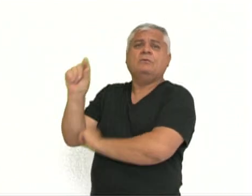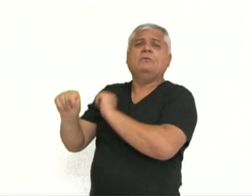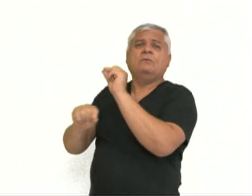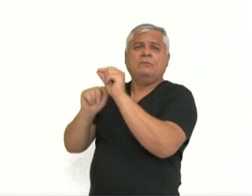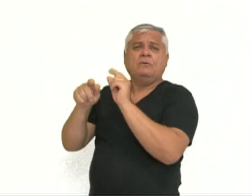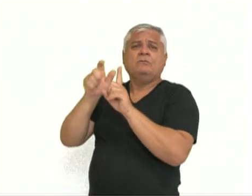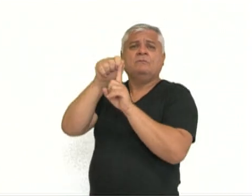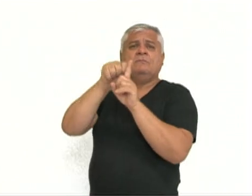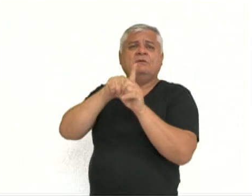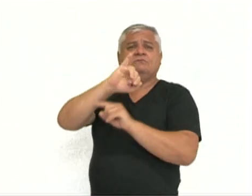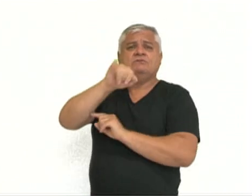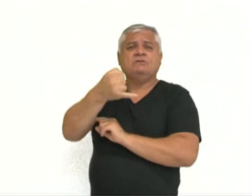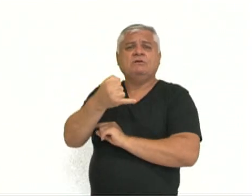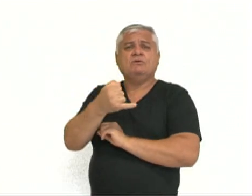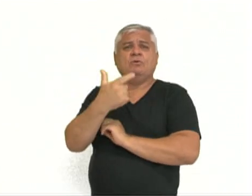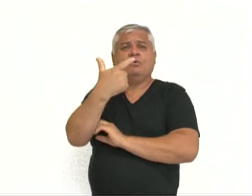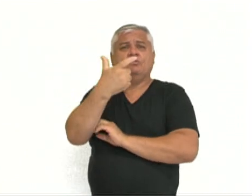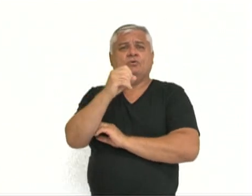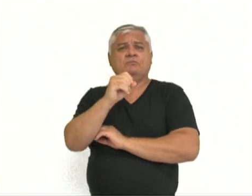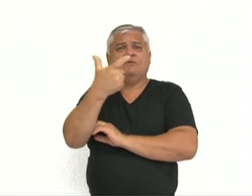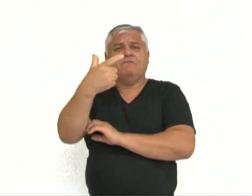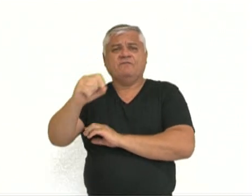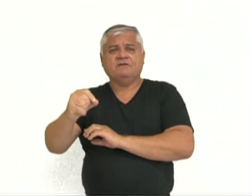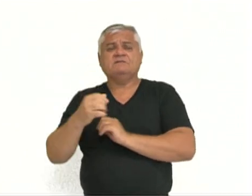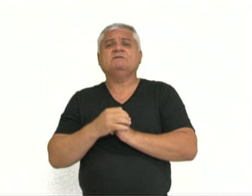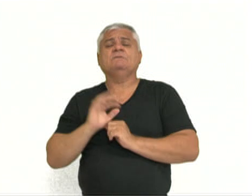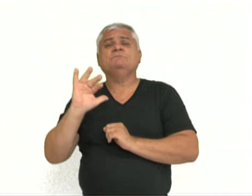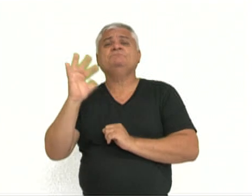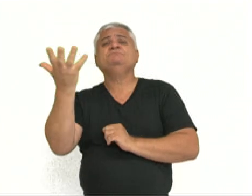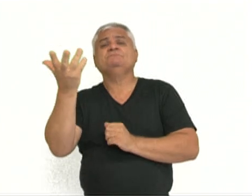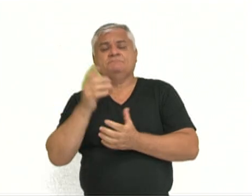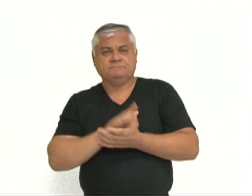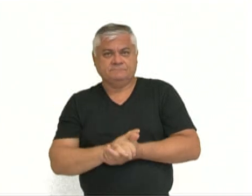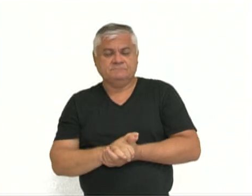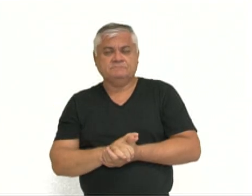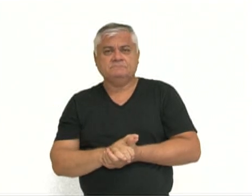de janeiro de 2020.